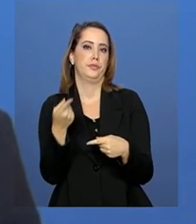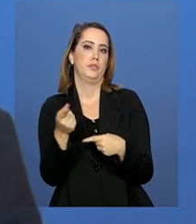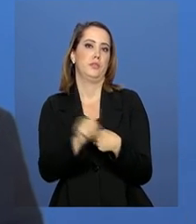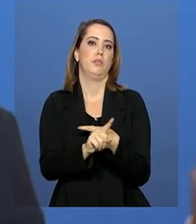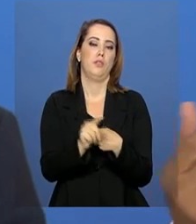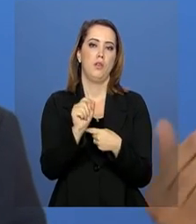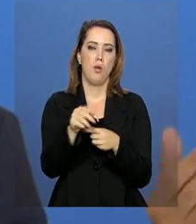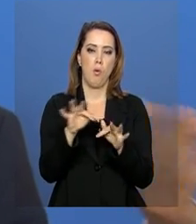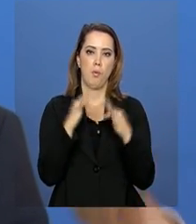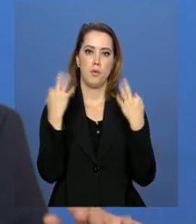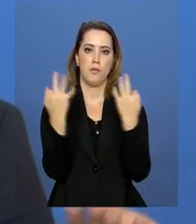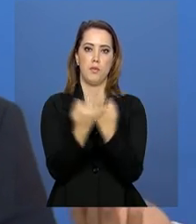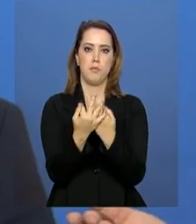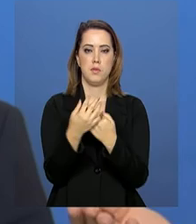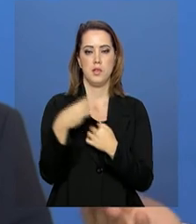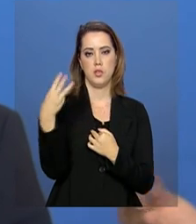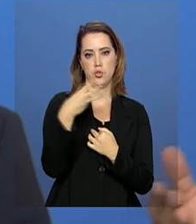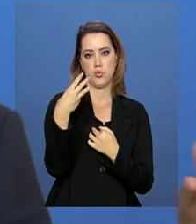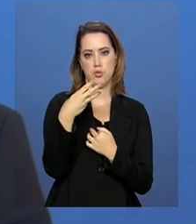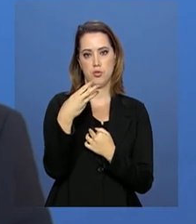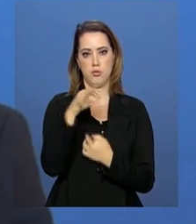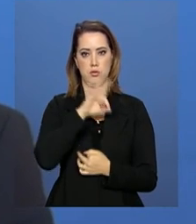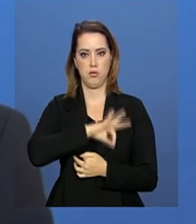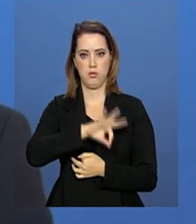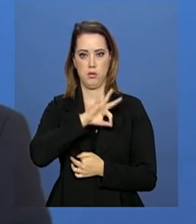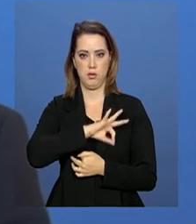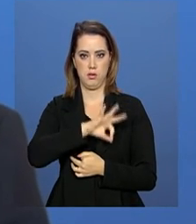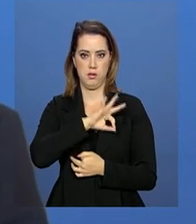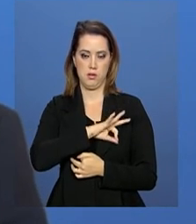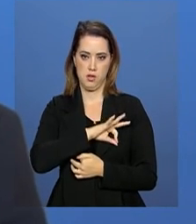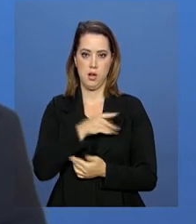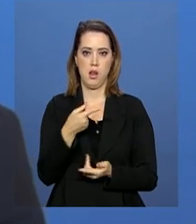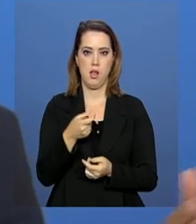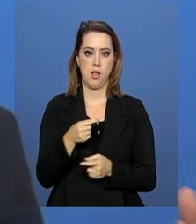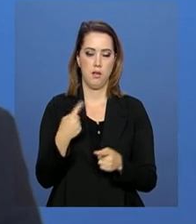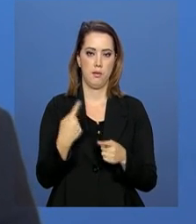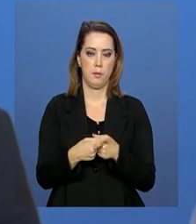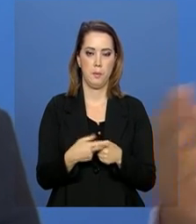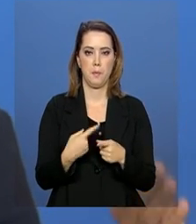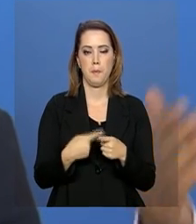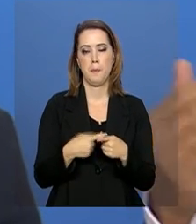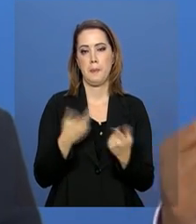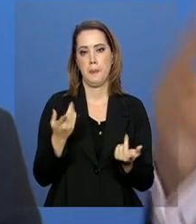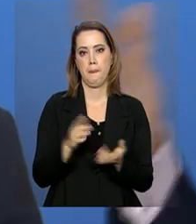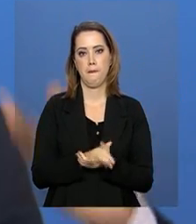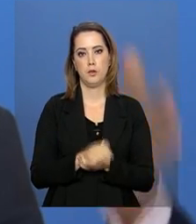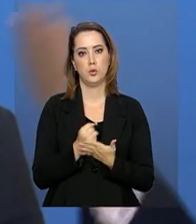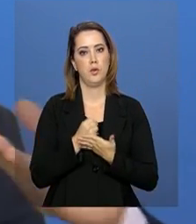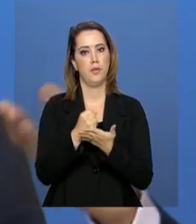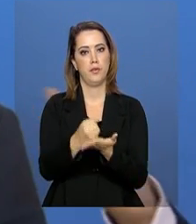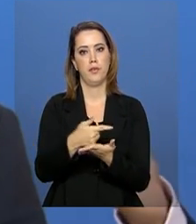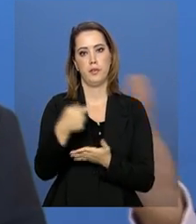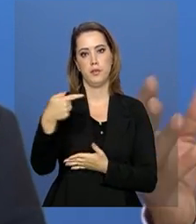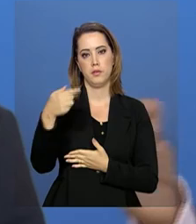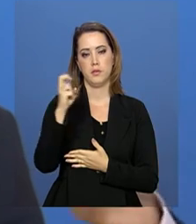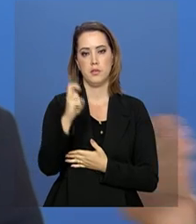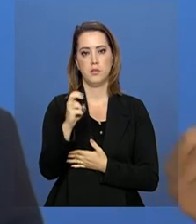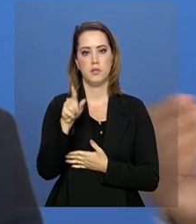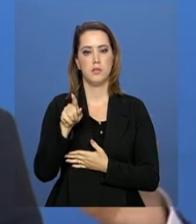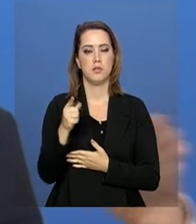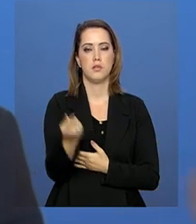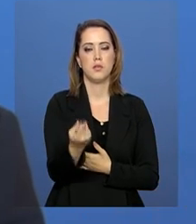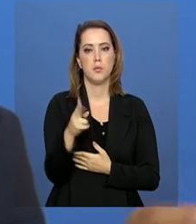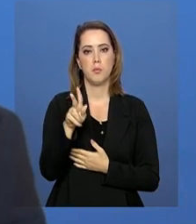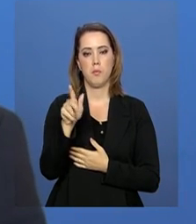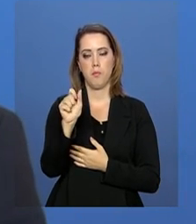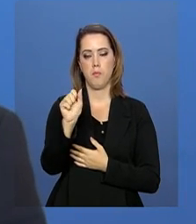familiar de 3 salários mínimos per capita por conta de uma oferta de 75 mil vagas. Para mim,